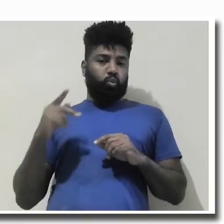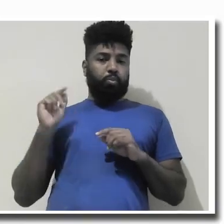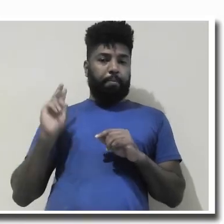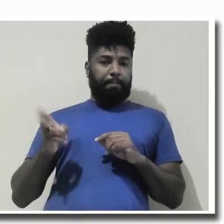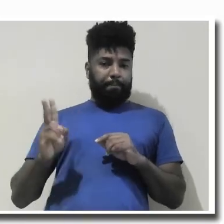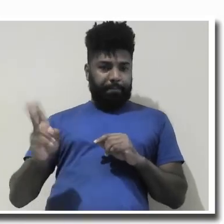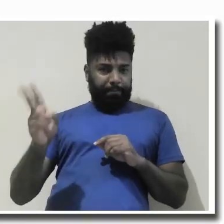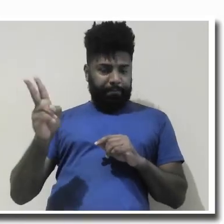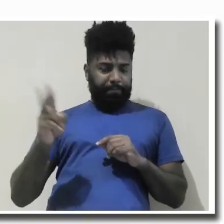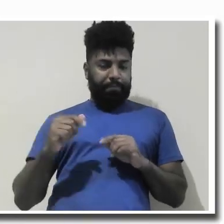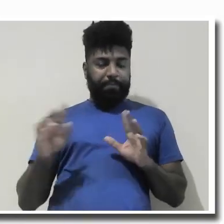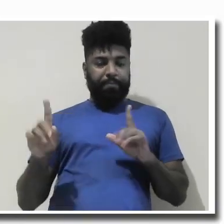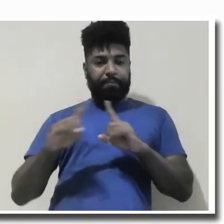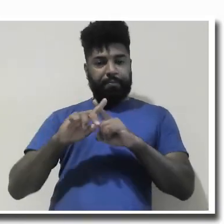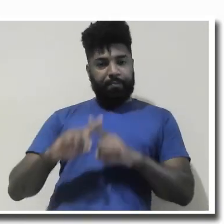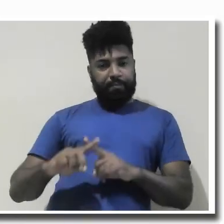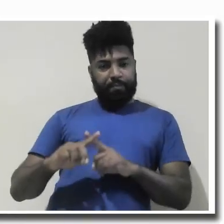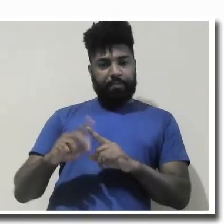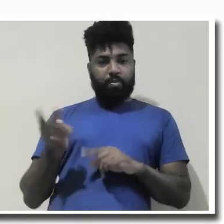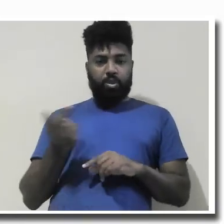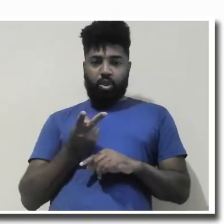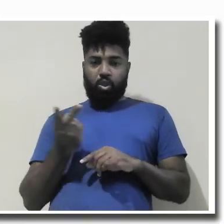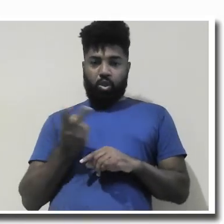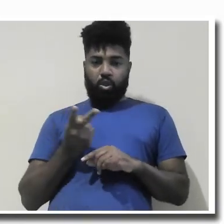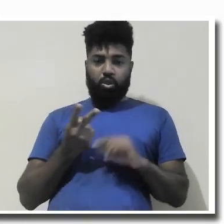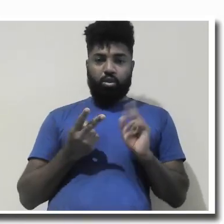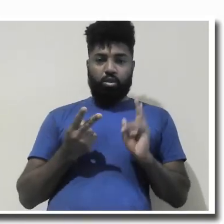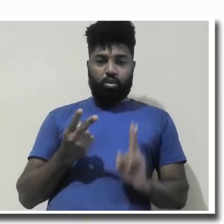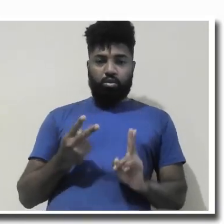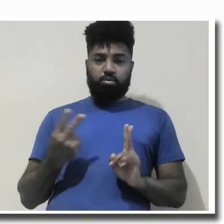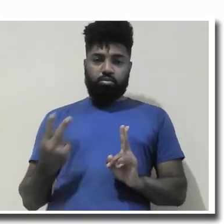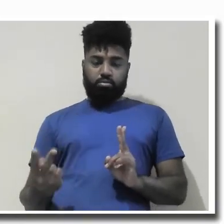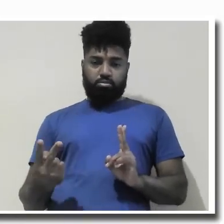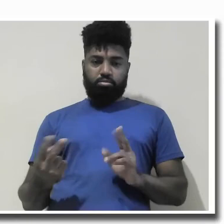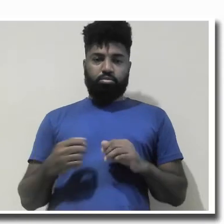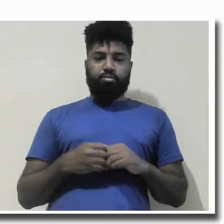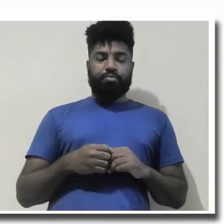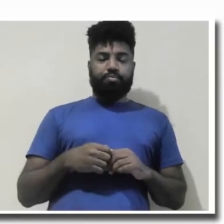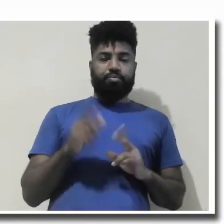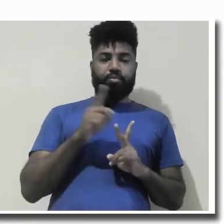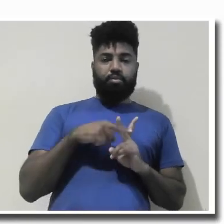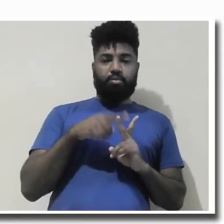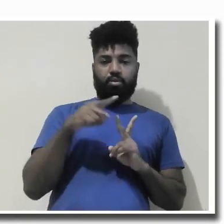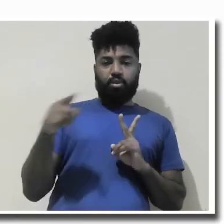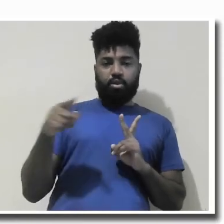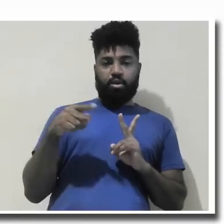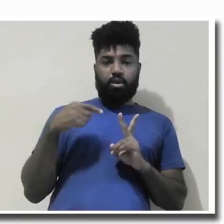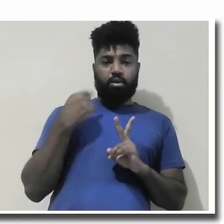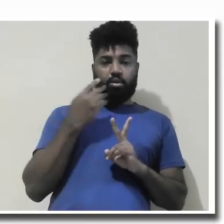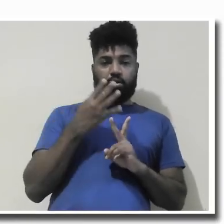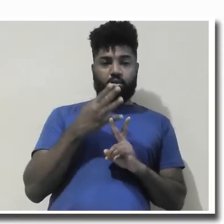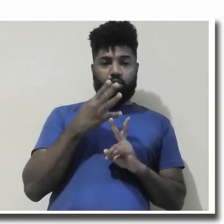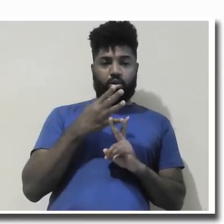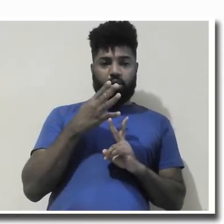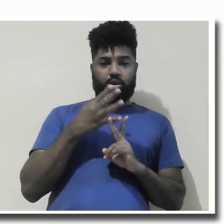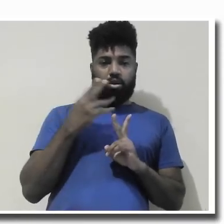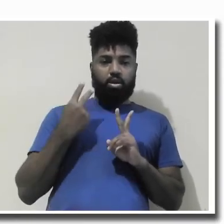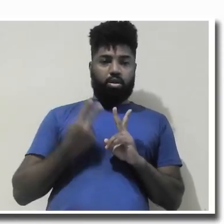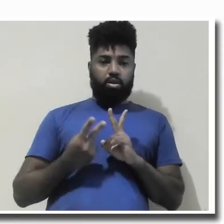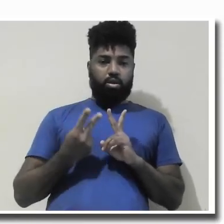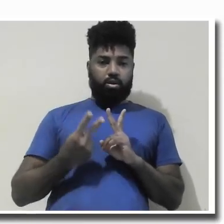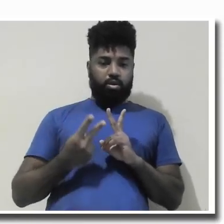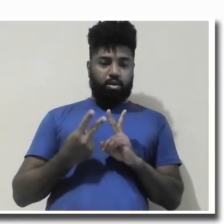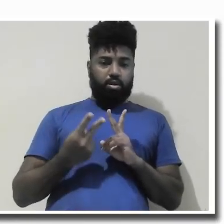aqui ambos por 2. Então, a raiz quarta de